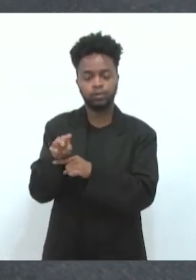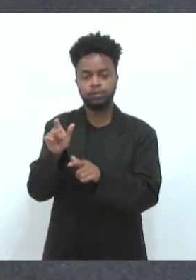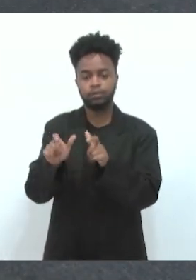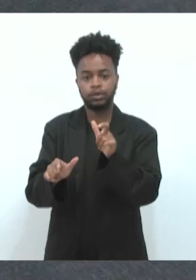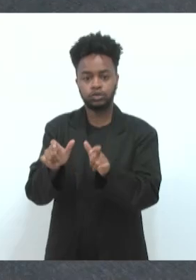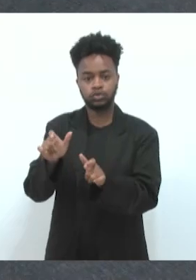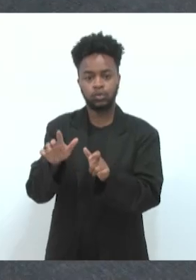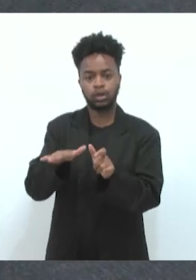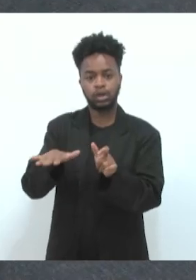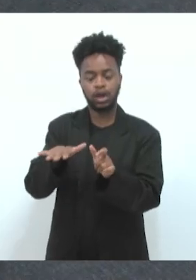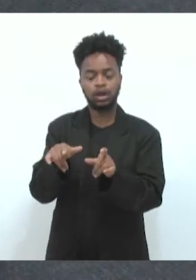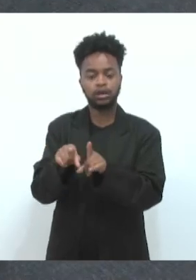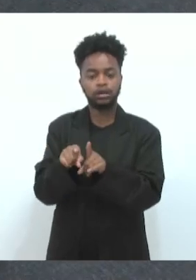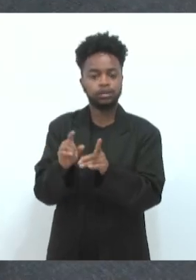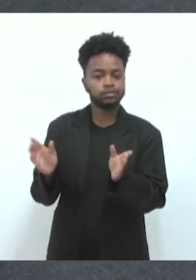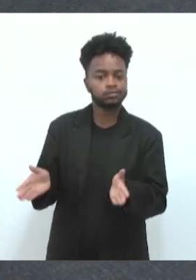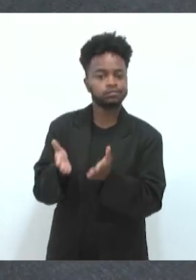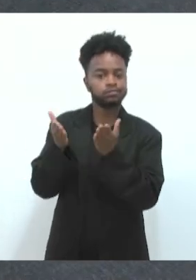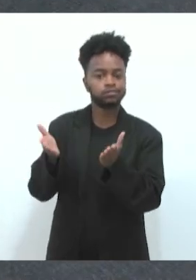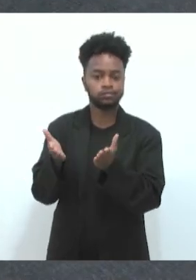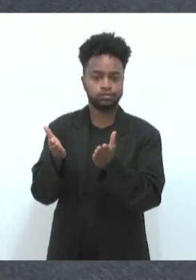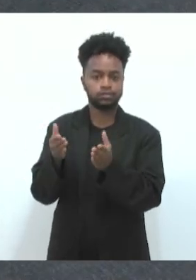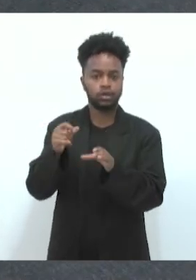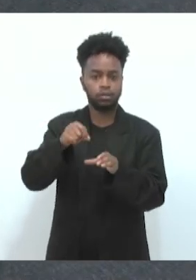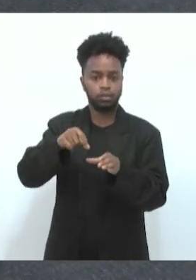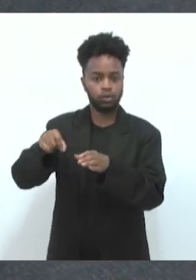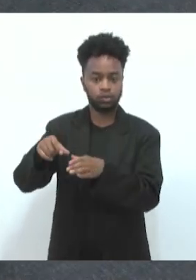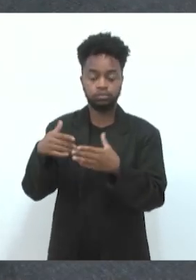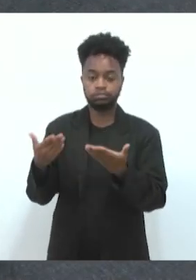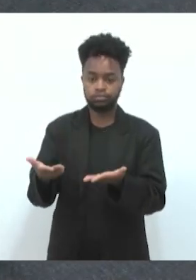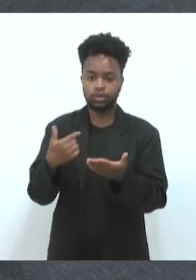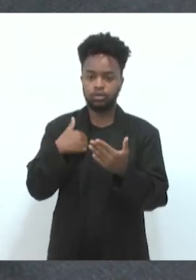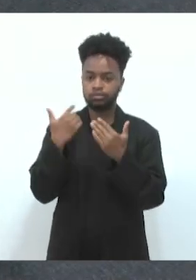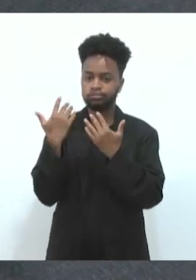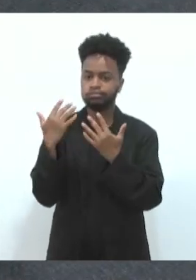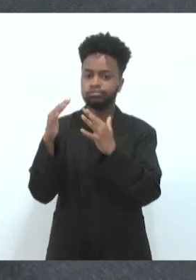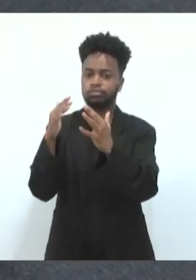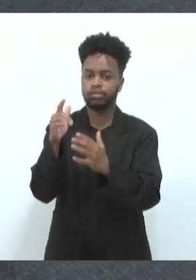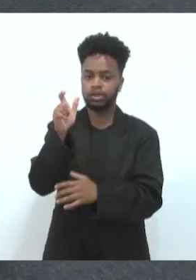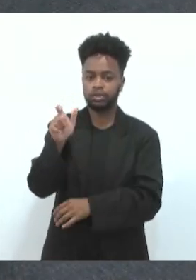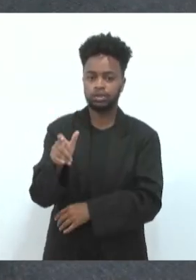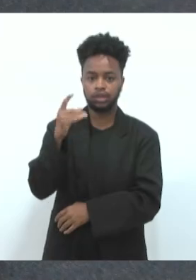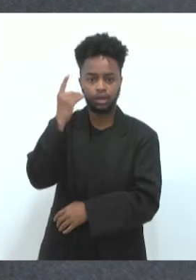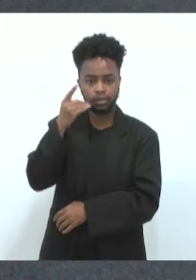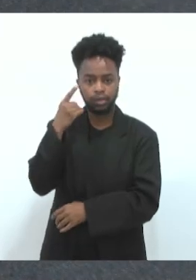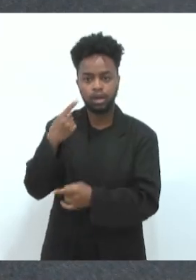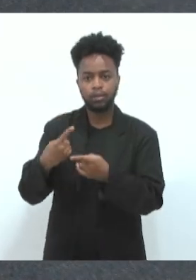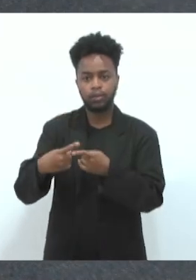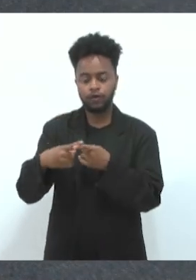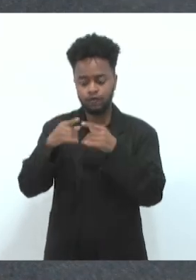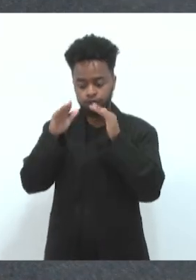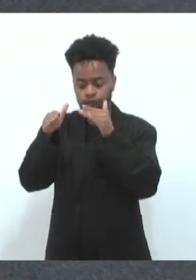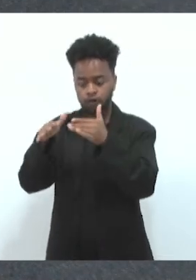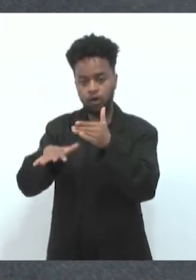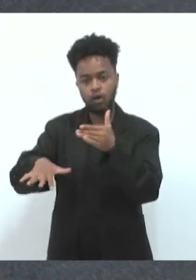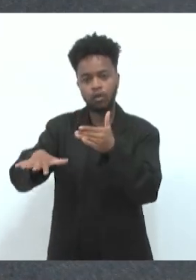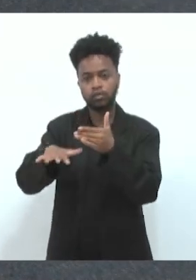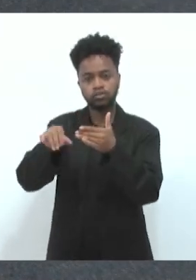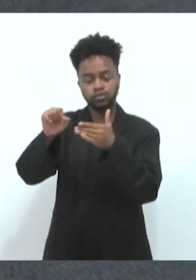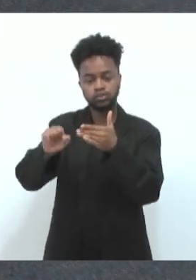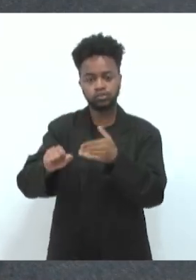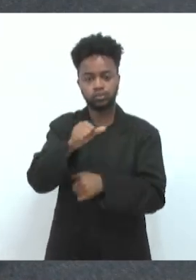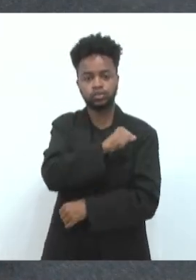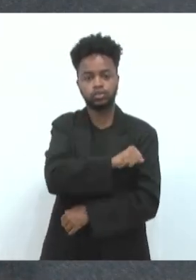que estimulem sua produção. Então, saúdo muito a autora que retoma um Médio Paraíba, um sul